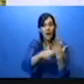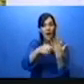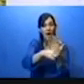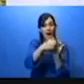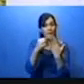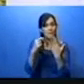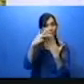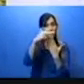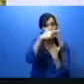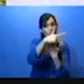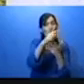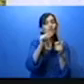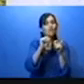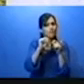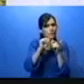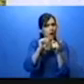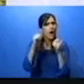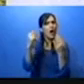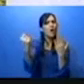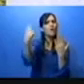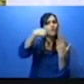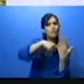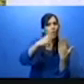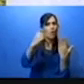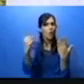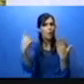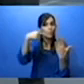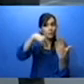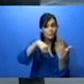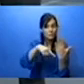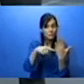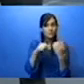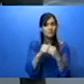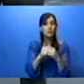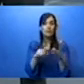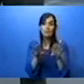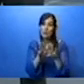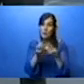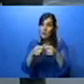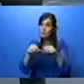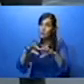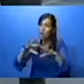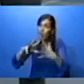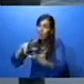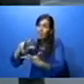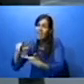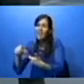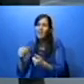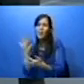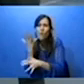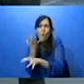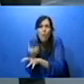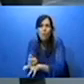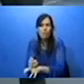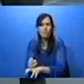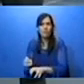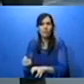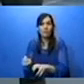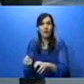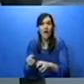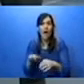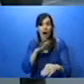anteriormente, fazem fotossíntese, se proliferaram na Terra principalmente em ambiente úmido e sombreado. A